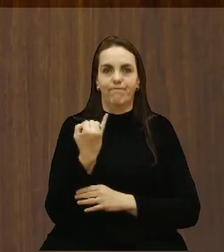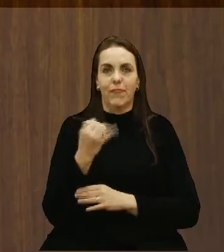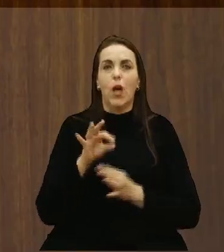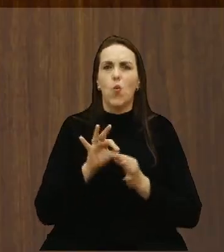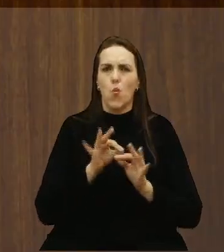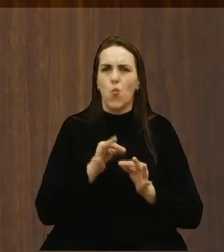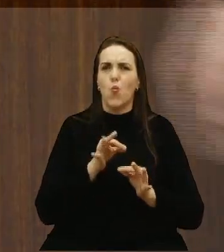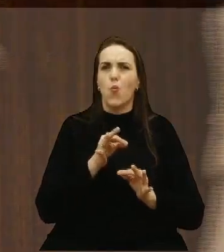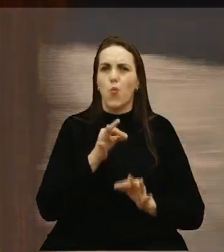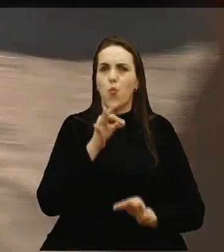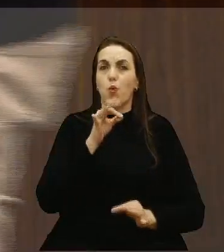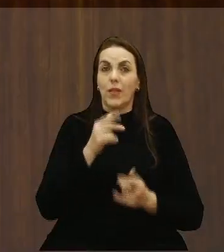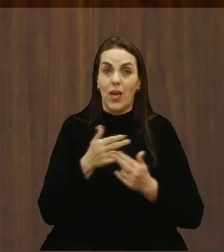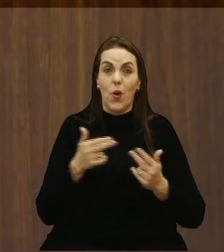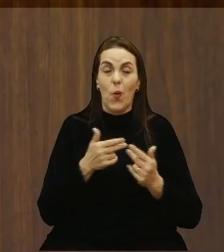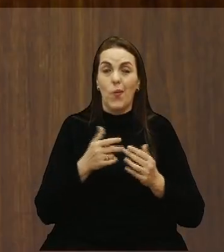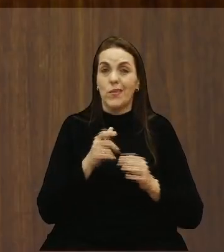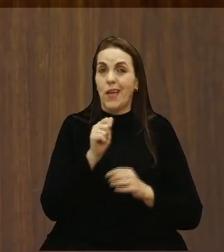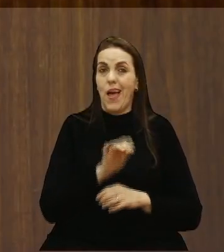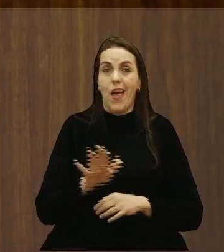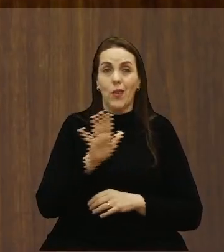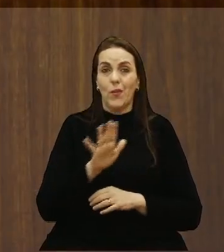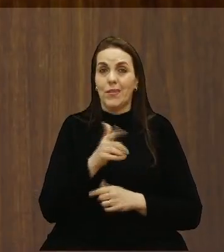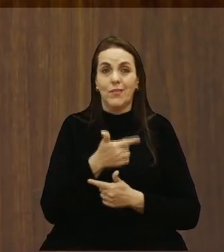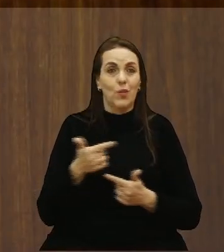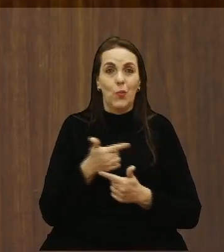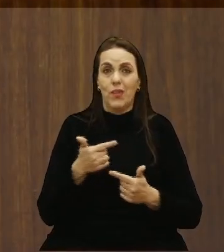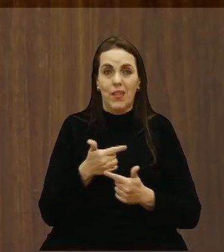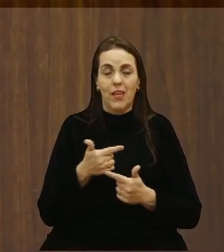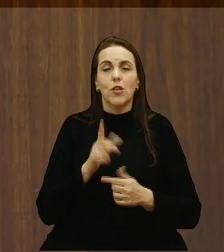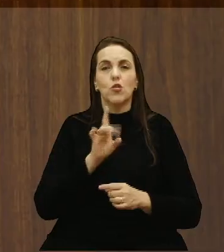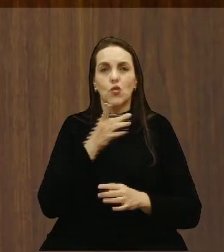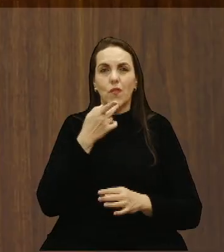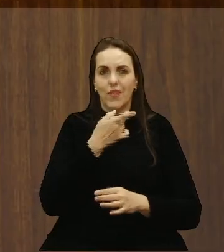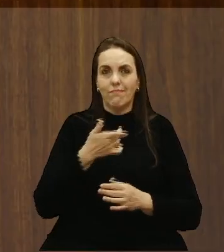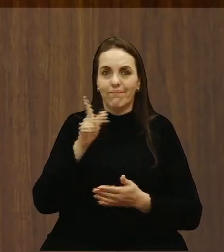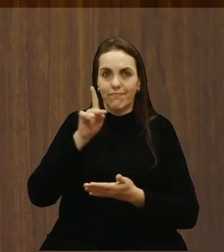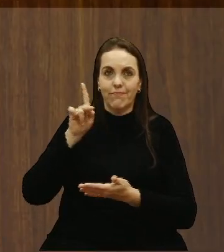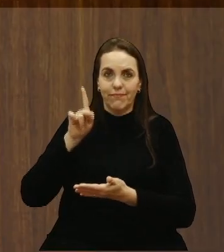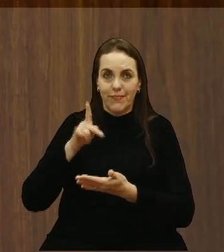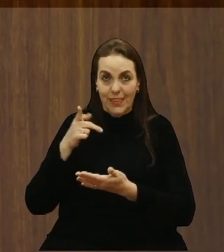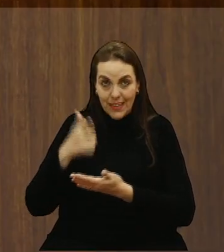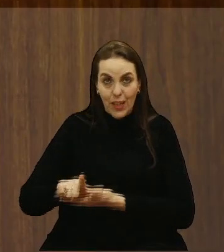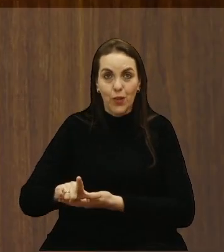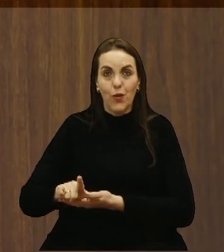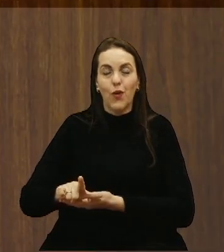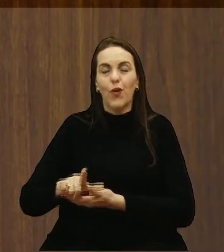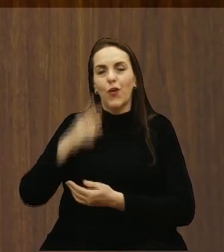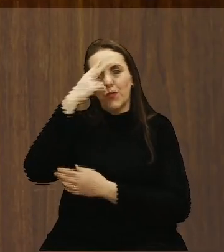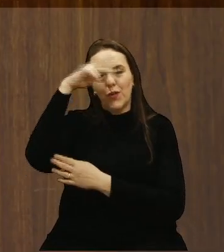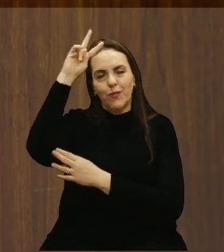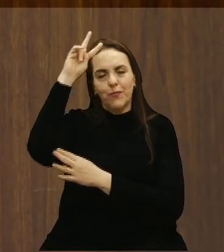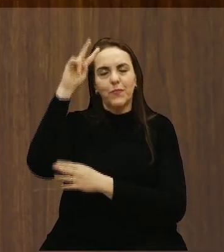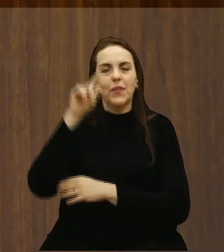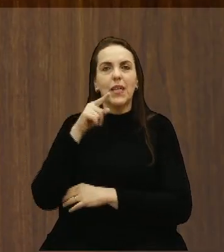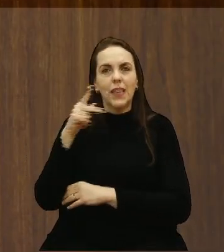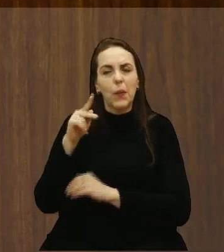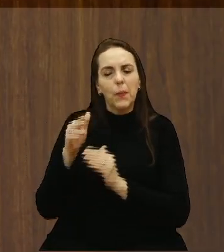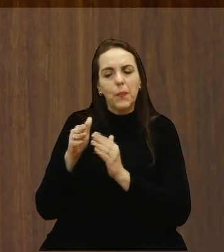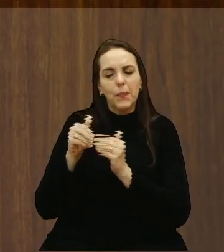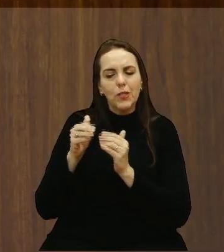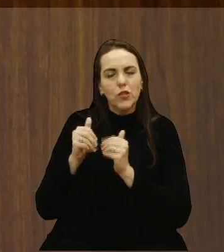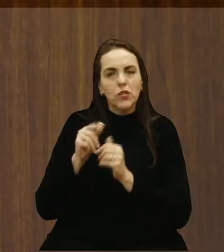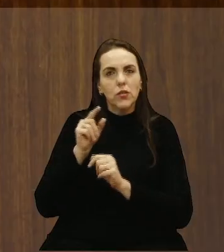tem coisas desatualizadas. E eu só reforço, vereador Edson da Rosa, esse seu